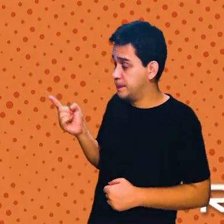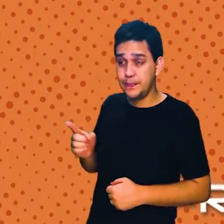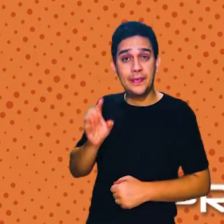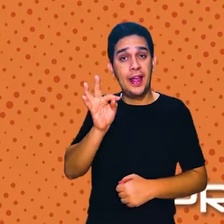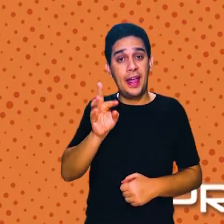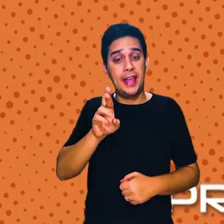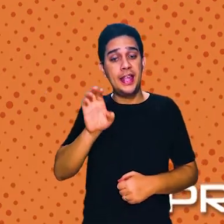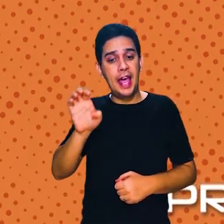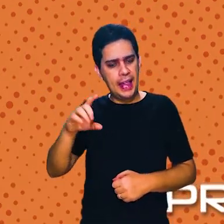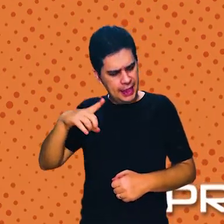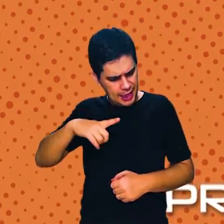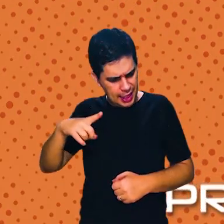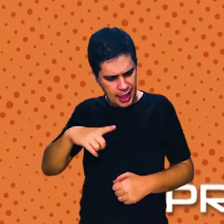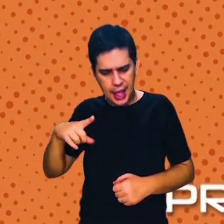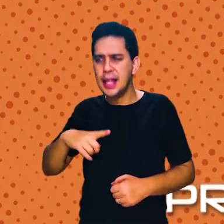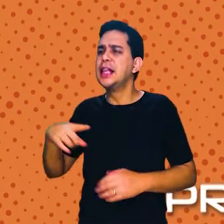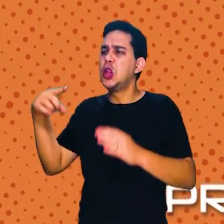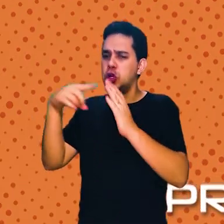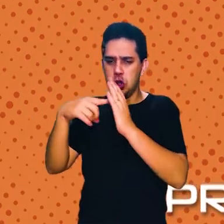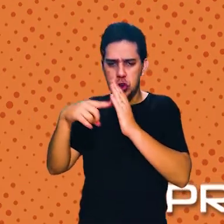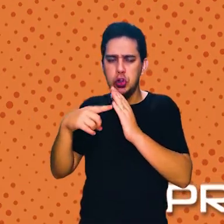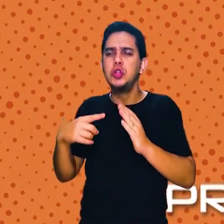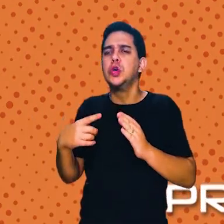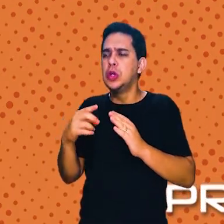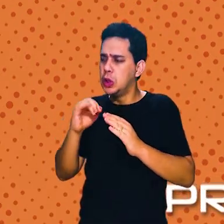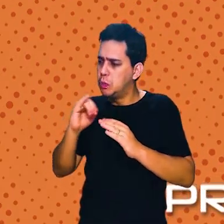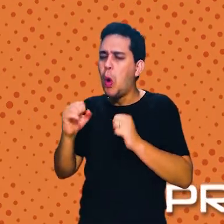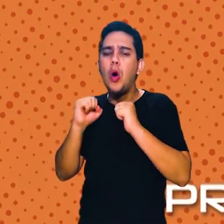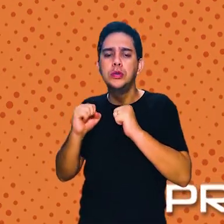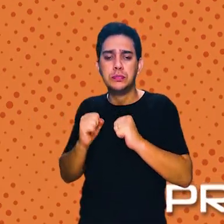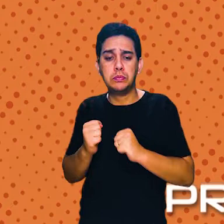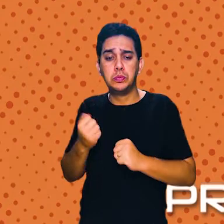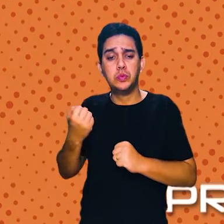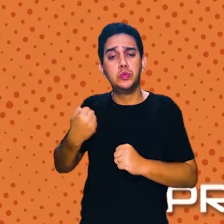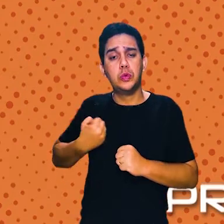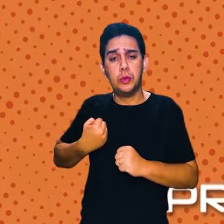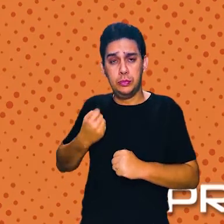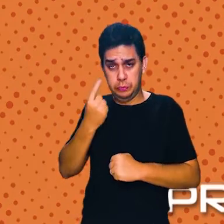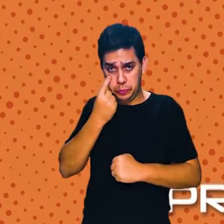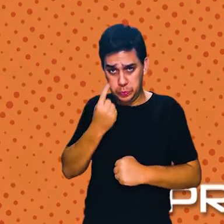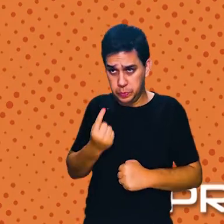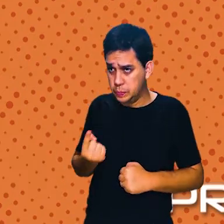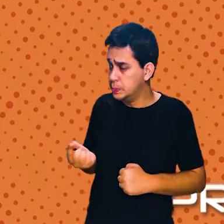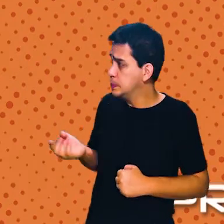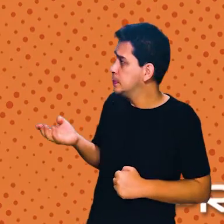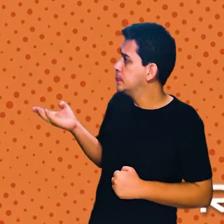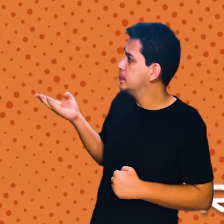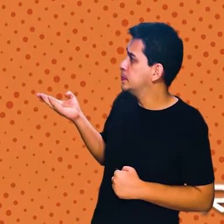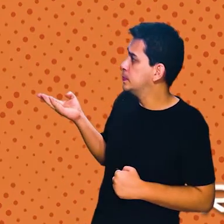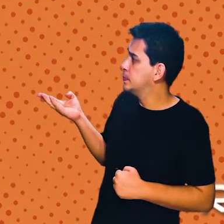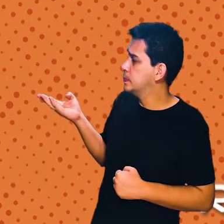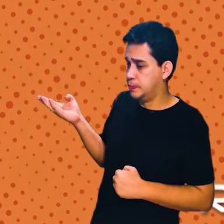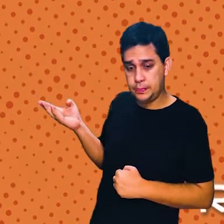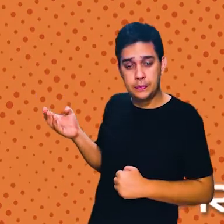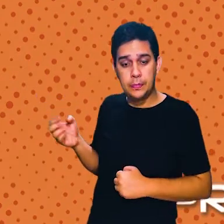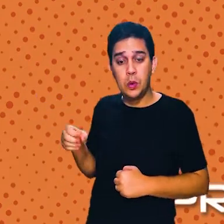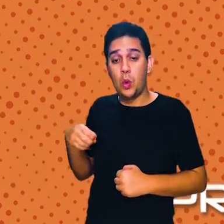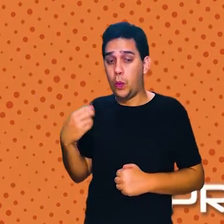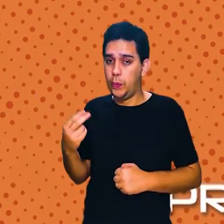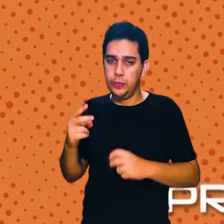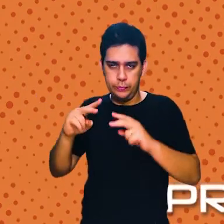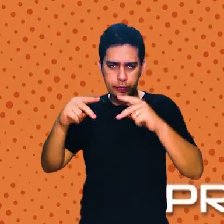dispõe de ouvidoria, acessível através do telefone 21 3436 9000 ou através do